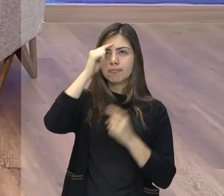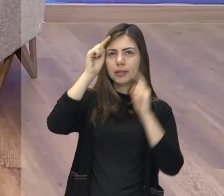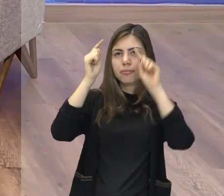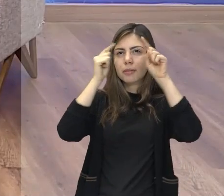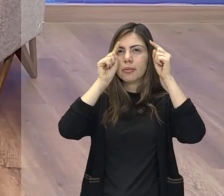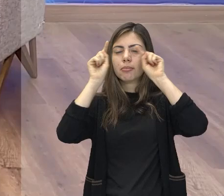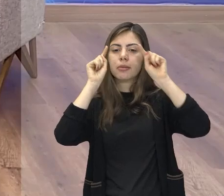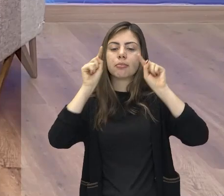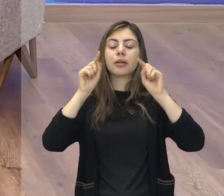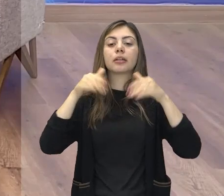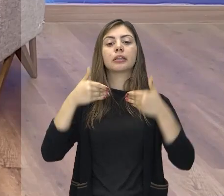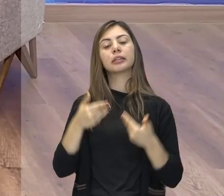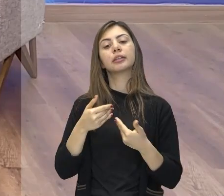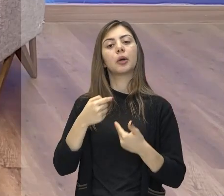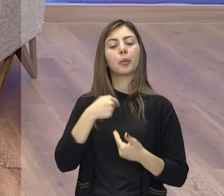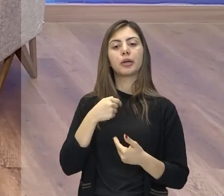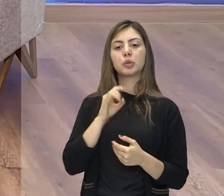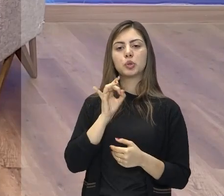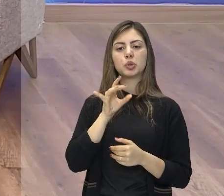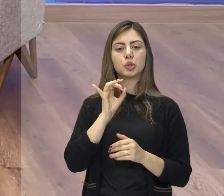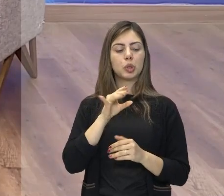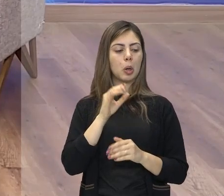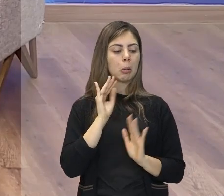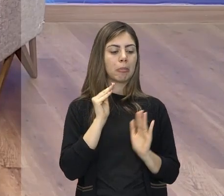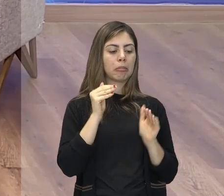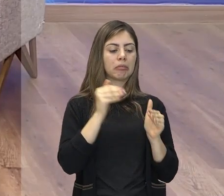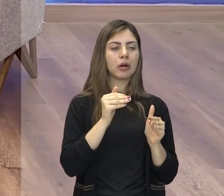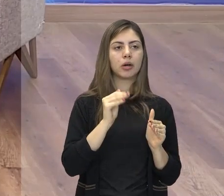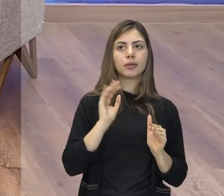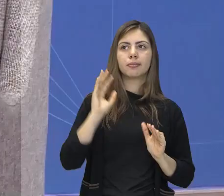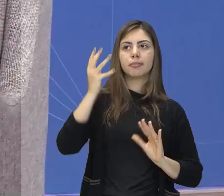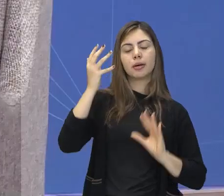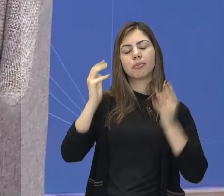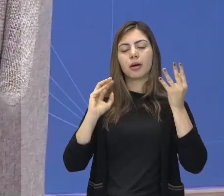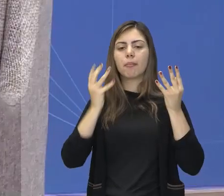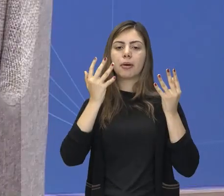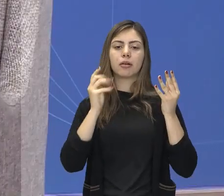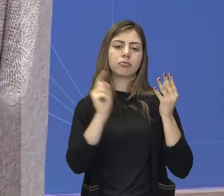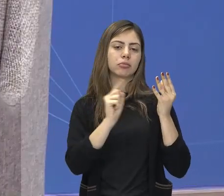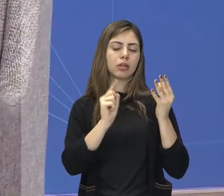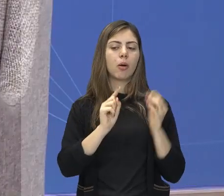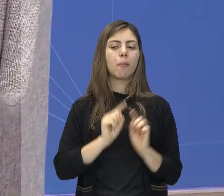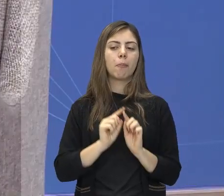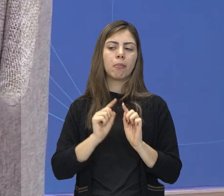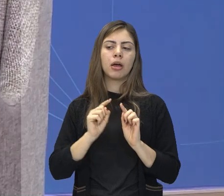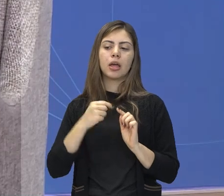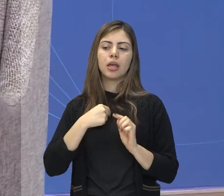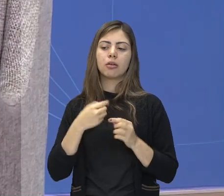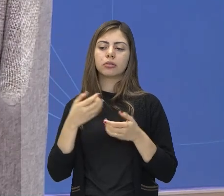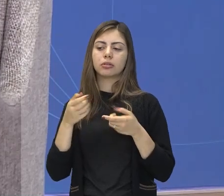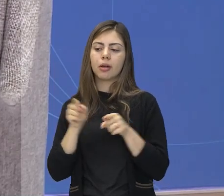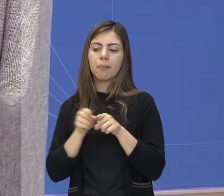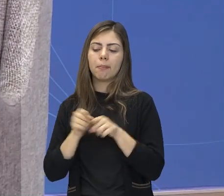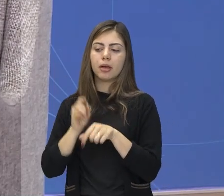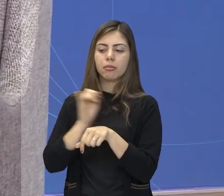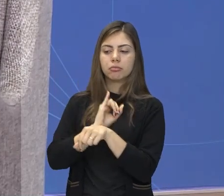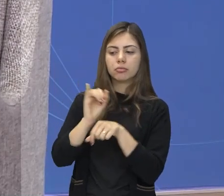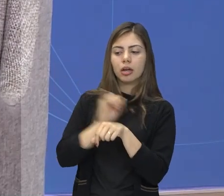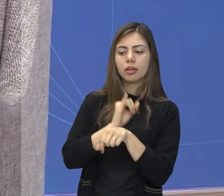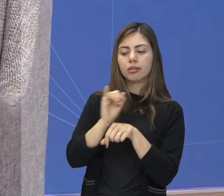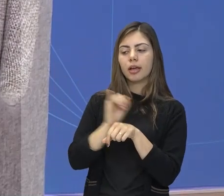criatividade para que eu não ficasse apenas dependente de experiências, mas que através de ferramentas que impulsionam a